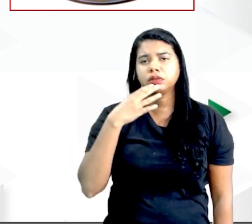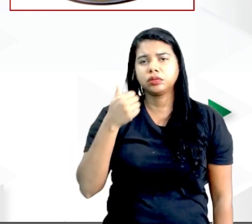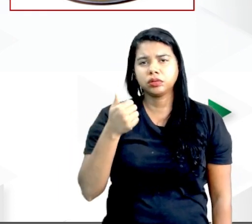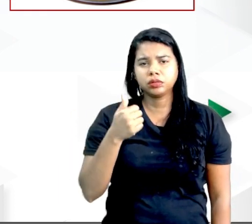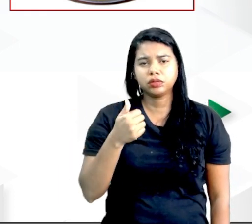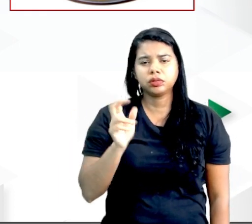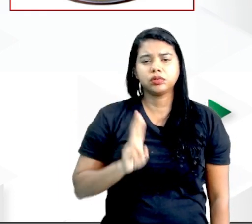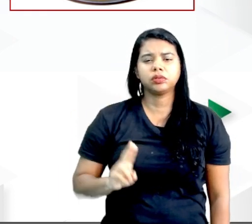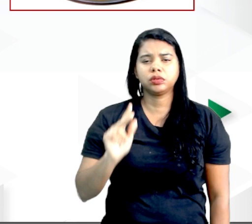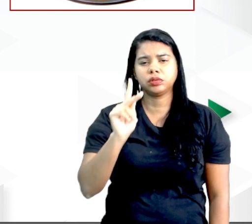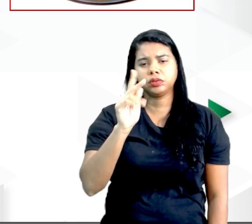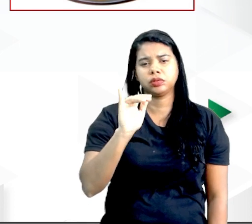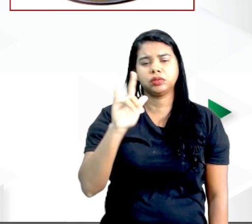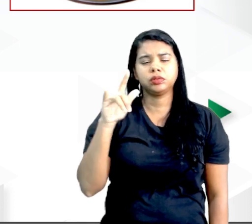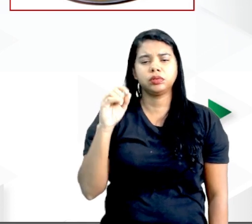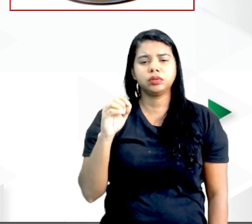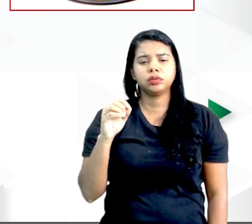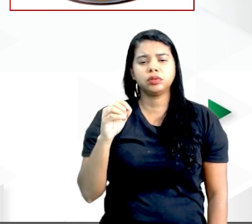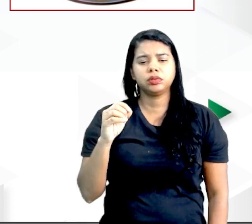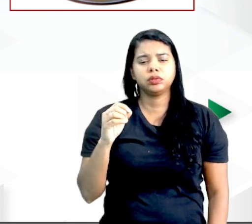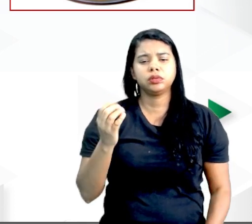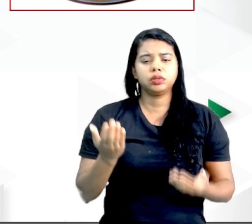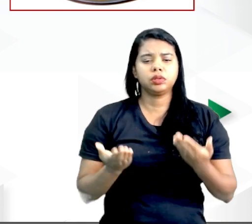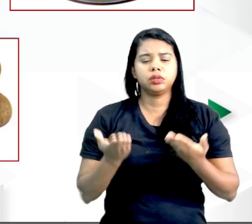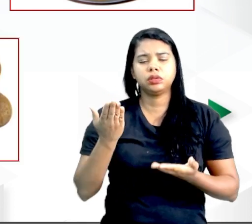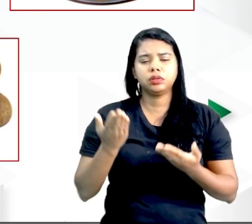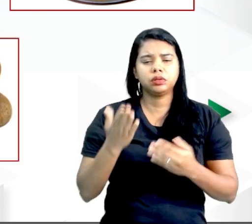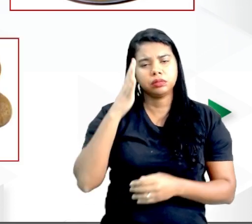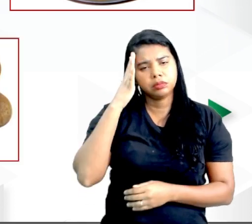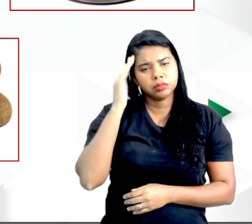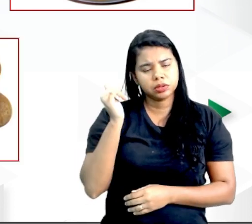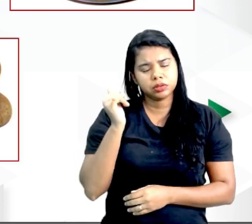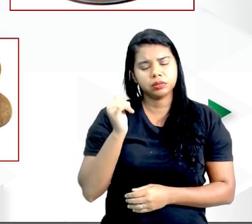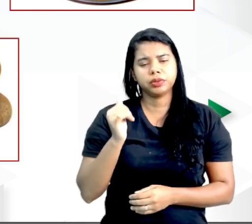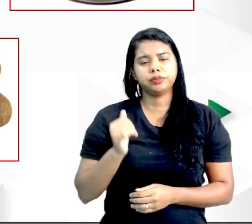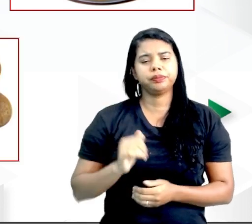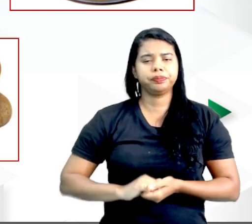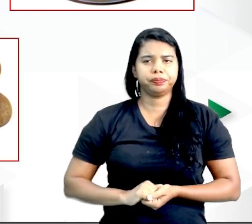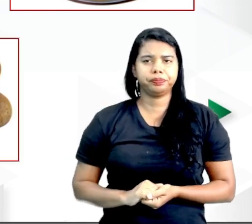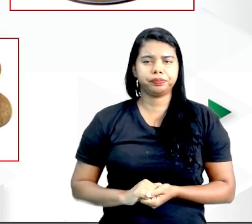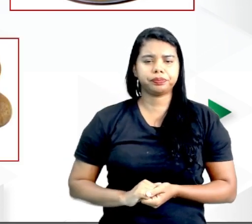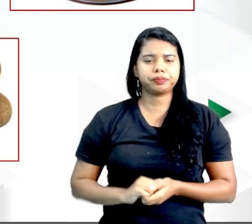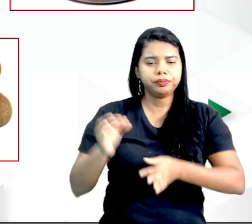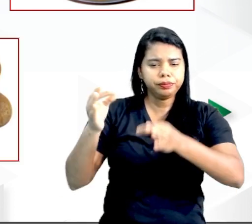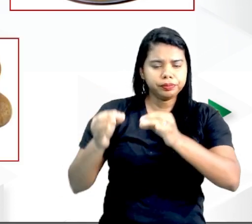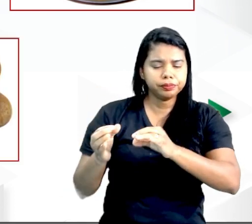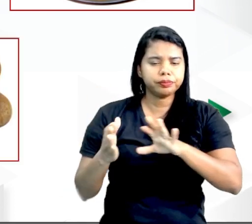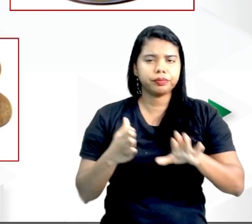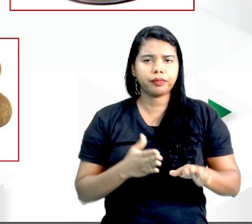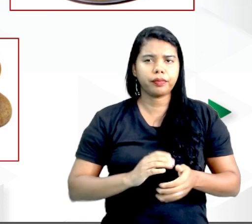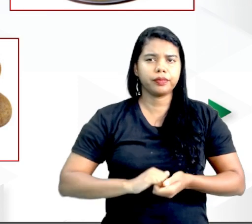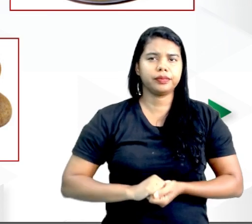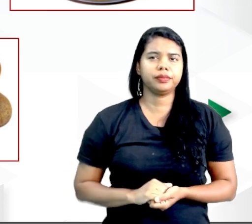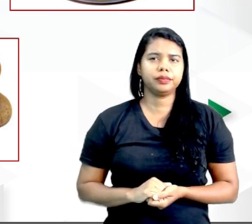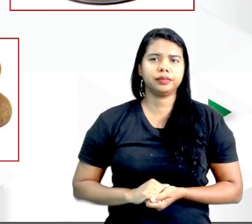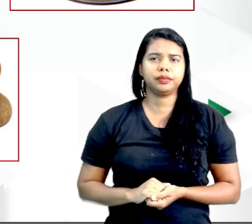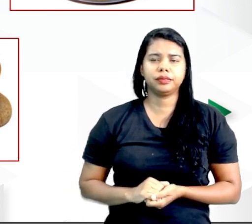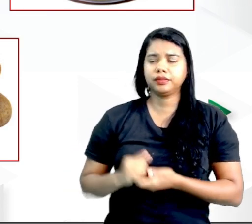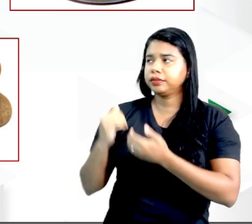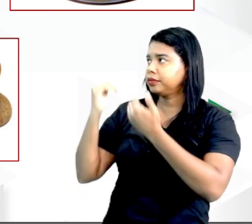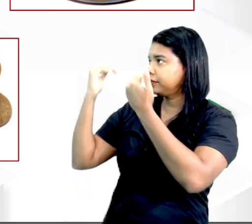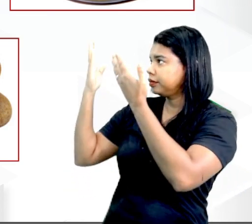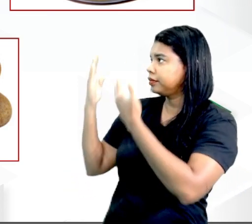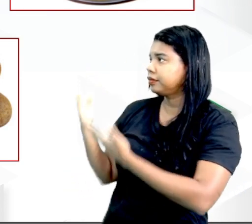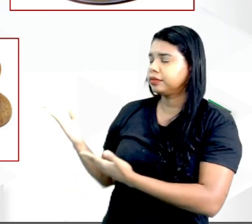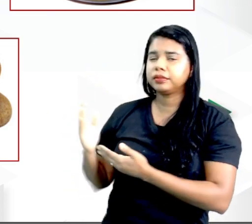utilizar o quilograma como medida mais justa, tá bom? Eu também concordo. E se você não conhecia, tá aí a